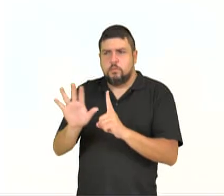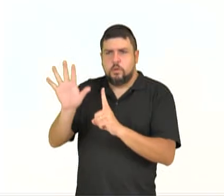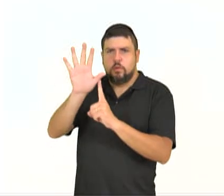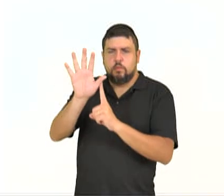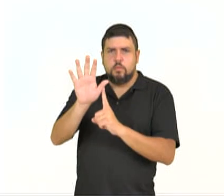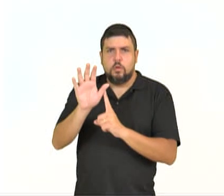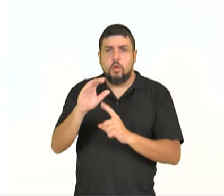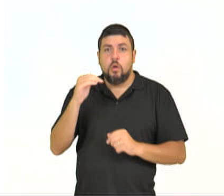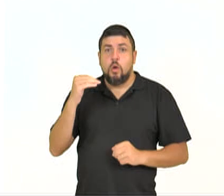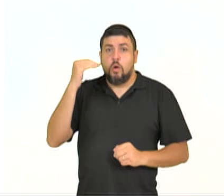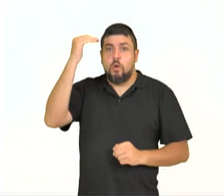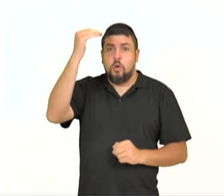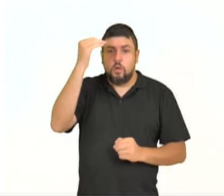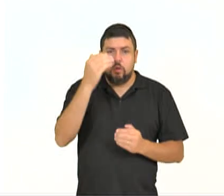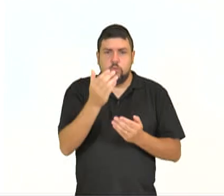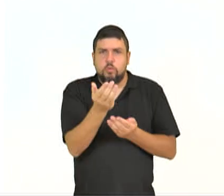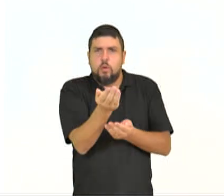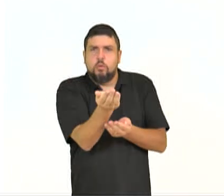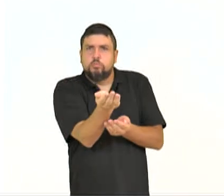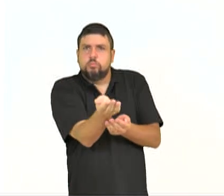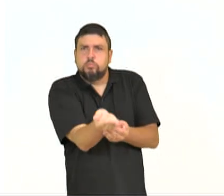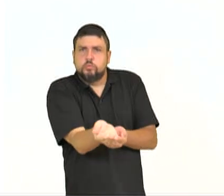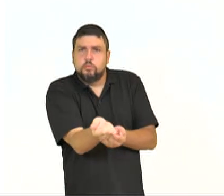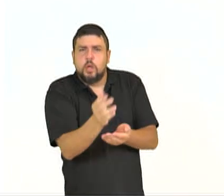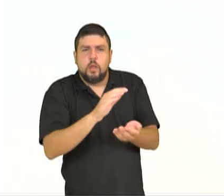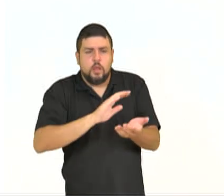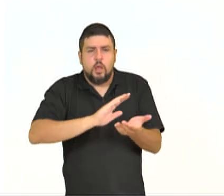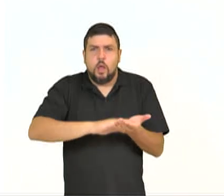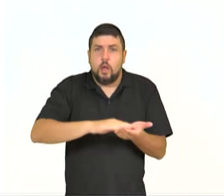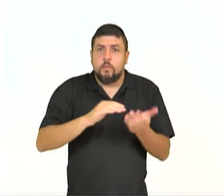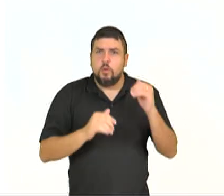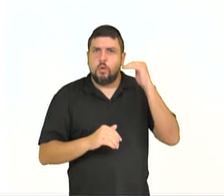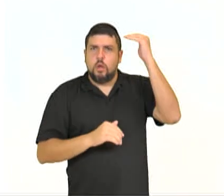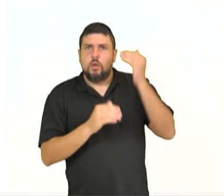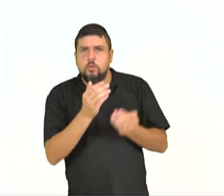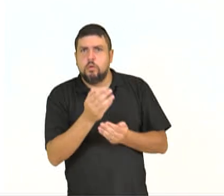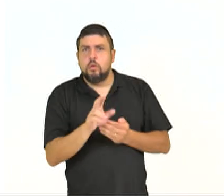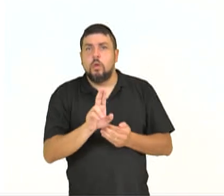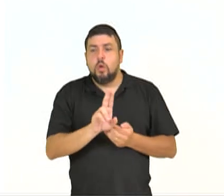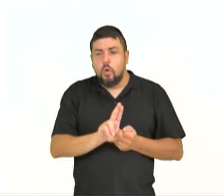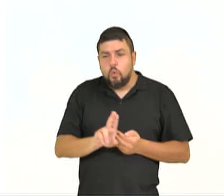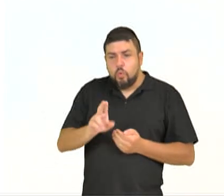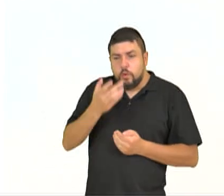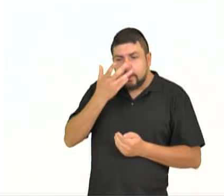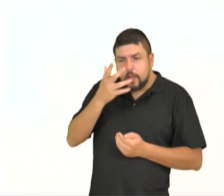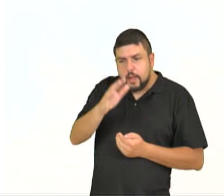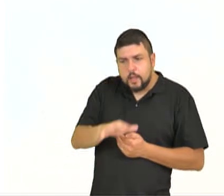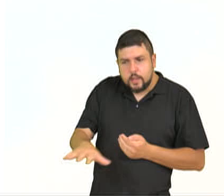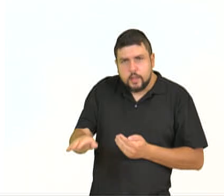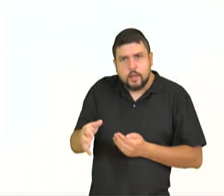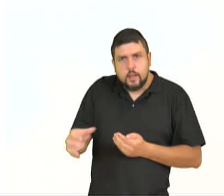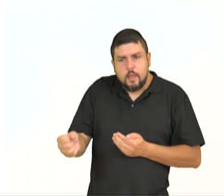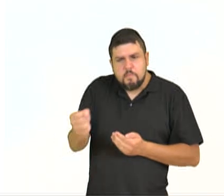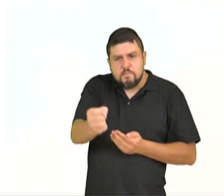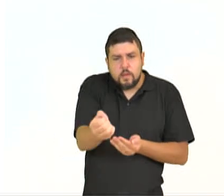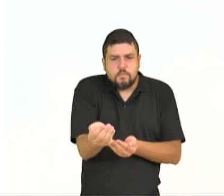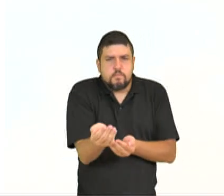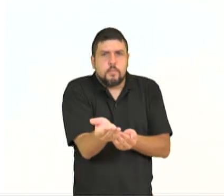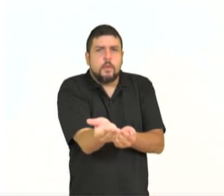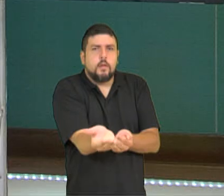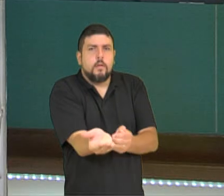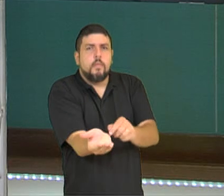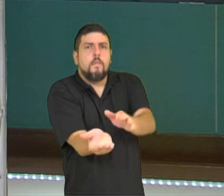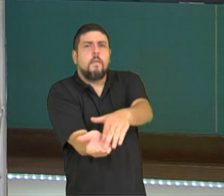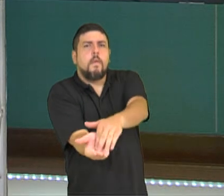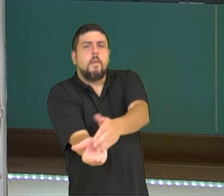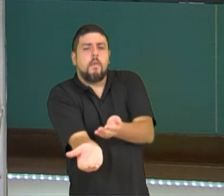um protótipo de mão de criança, o que representa adultos que usam as crianças para comover outras pessoas a doar.